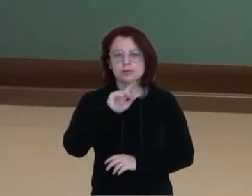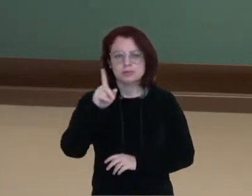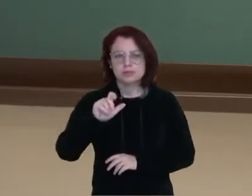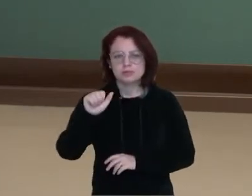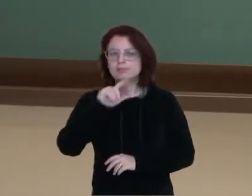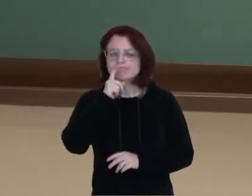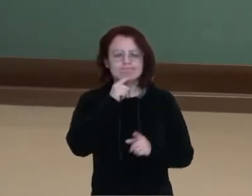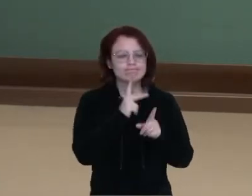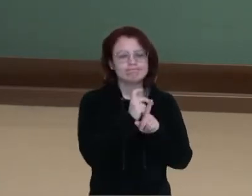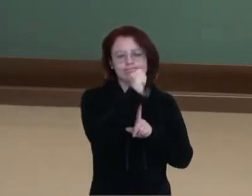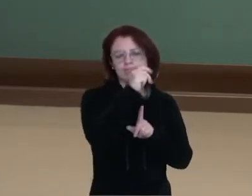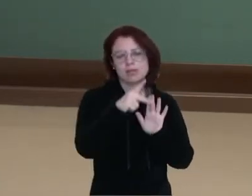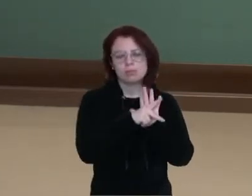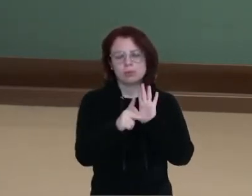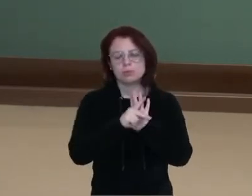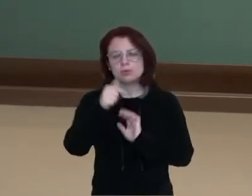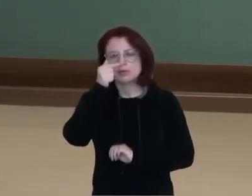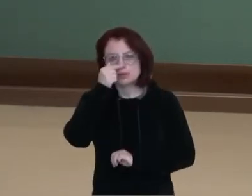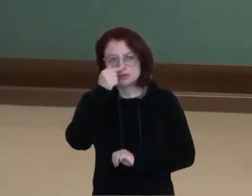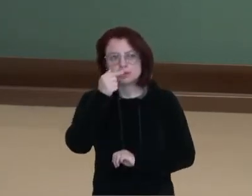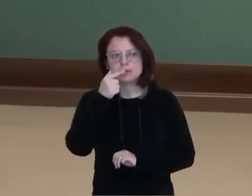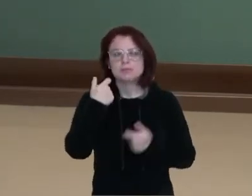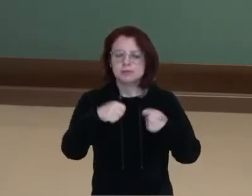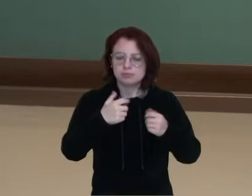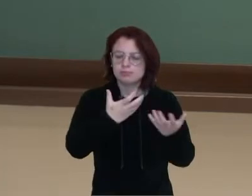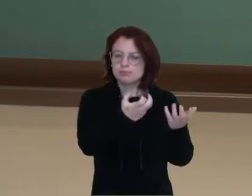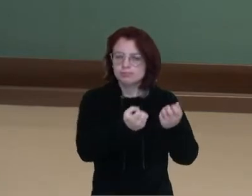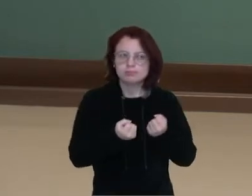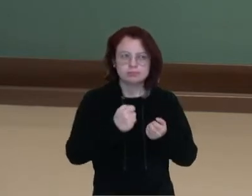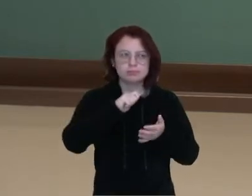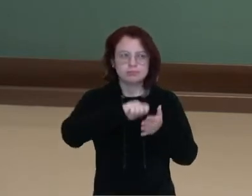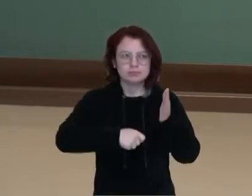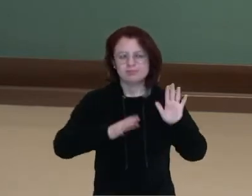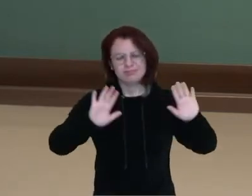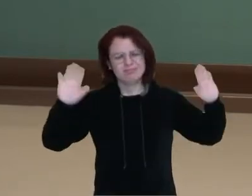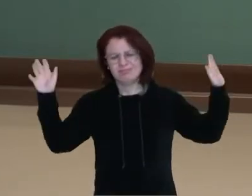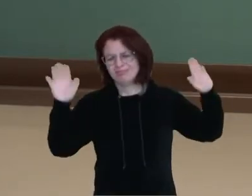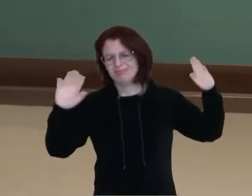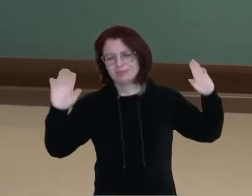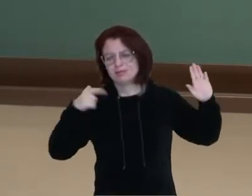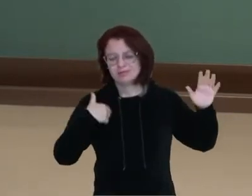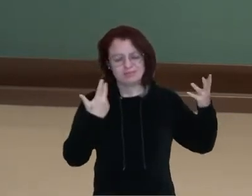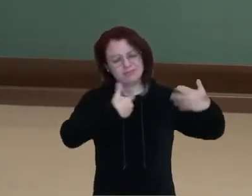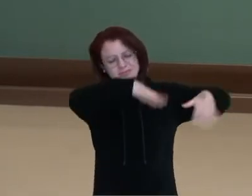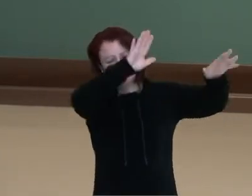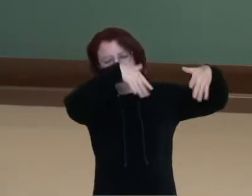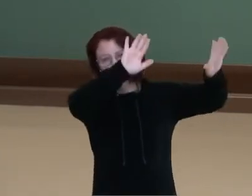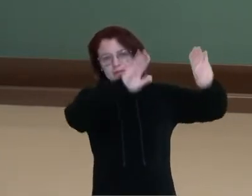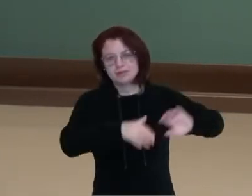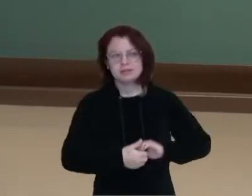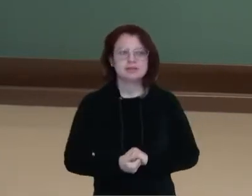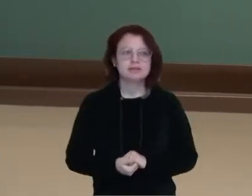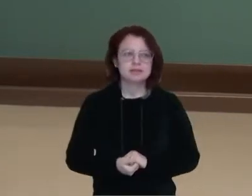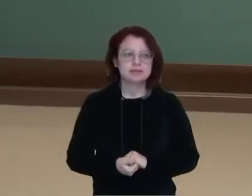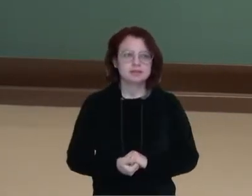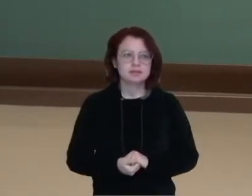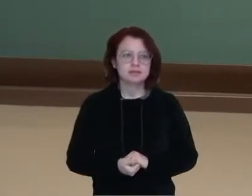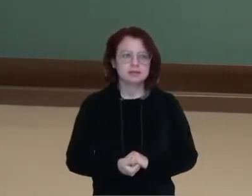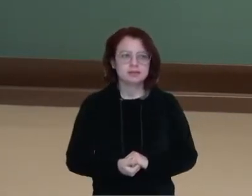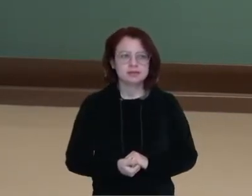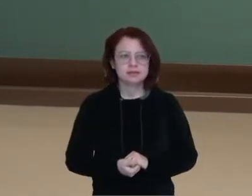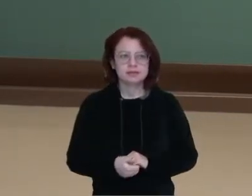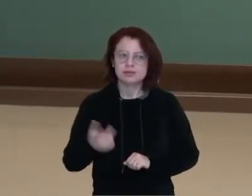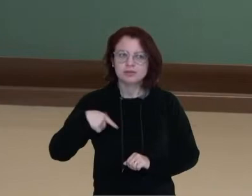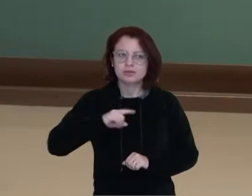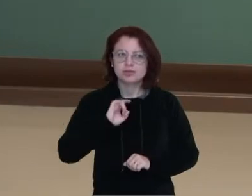conseguiram derrotar os gregos e eles tiveram que assinar um tratado dizendo não vamos mais invadir aí, deixa o mar Mediterrâneo para vocês, vamos ficar só com as